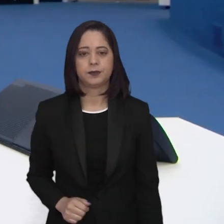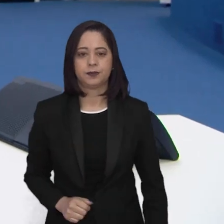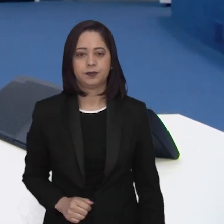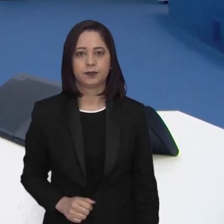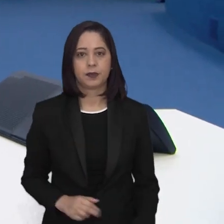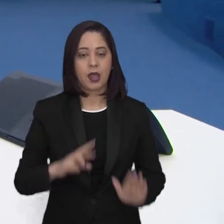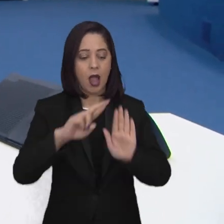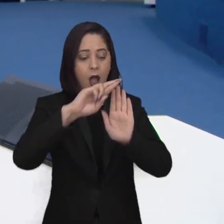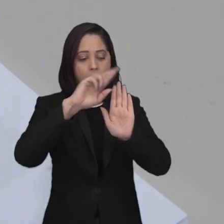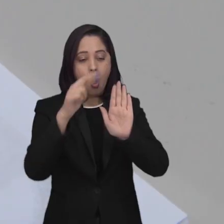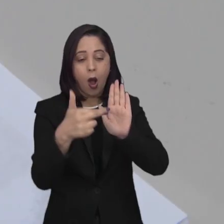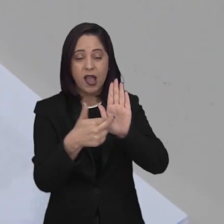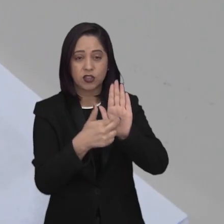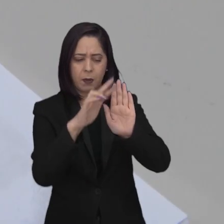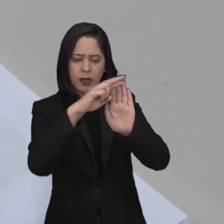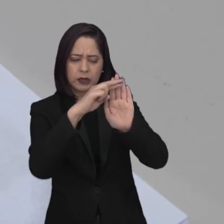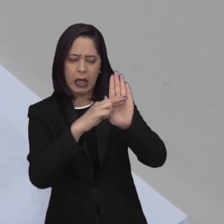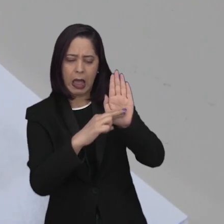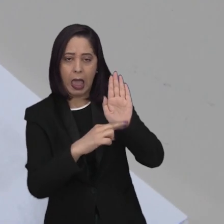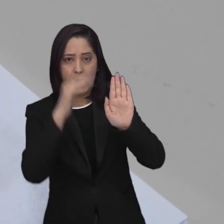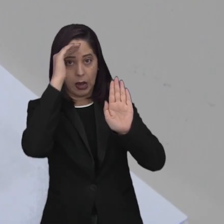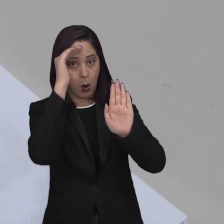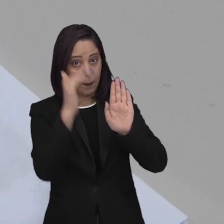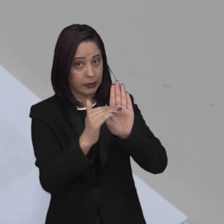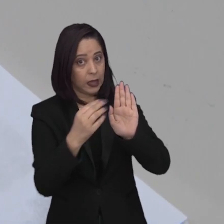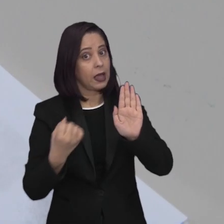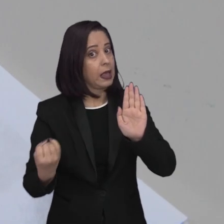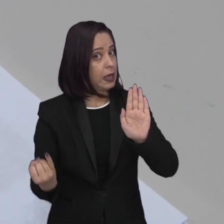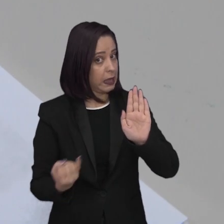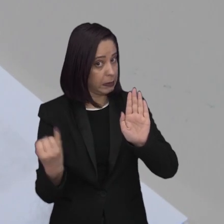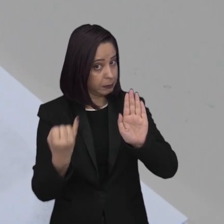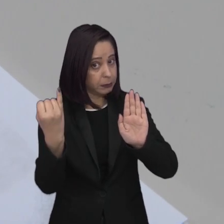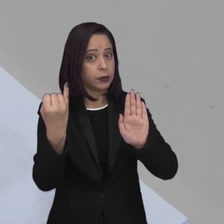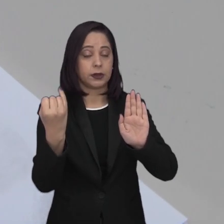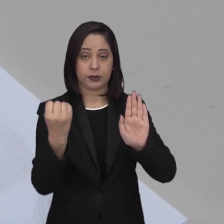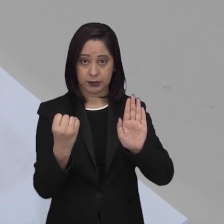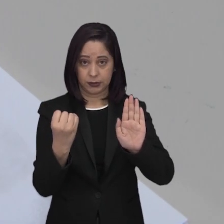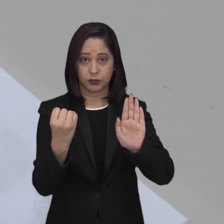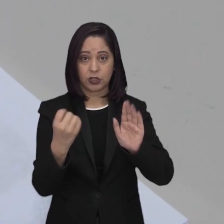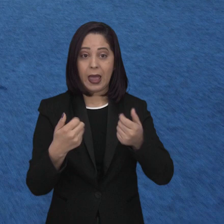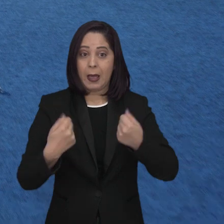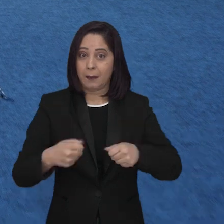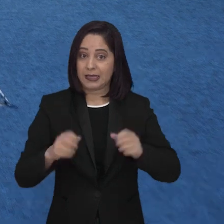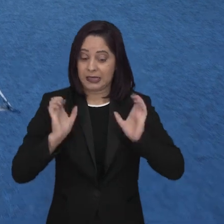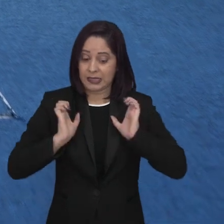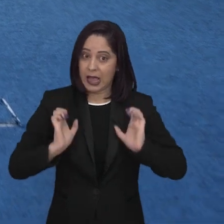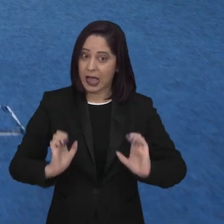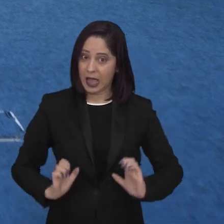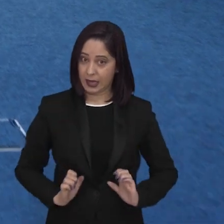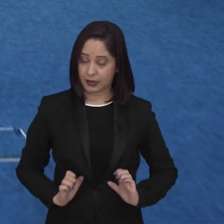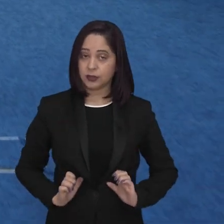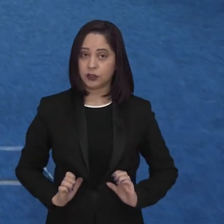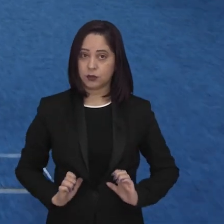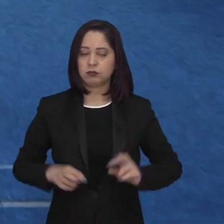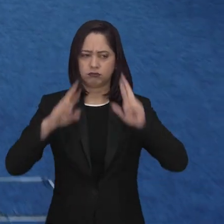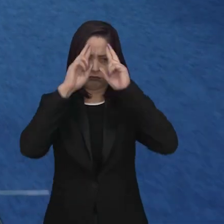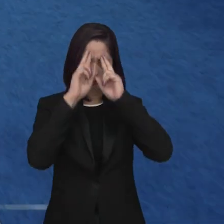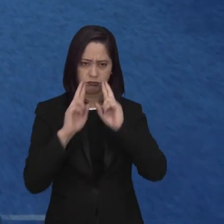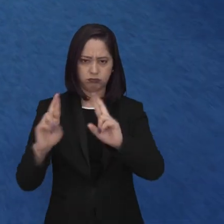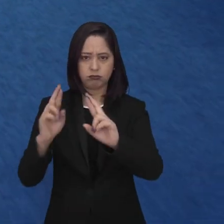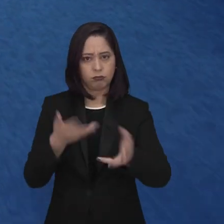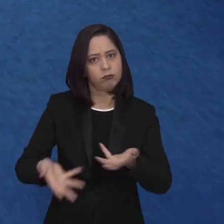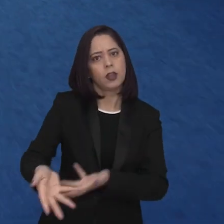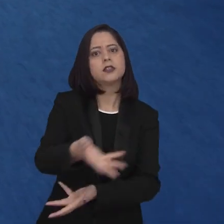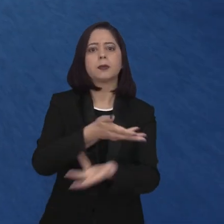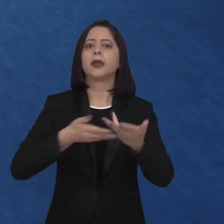cada um dos vereadores. Manter o regimento da sessão é importante para o cumprimento das normas e para manter o decoro parlamentar, ou